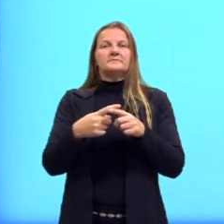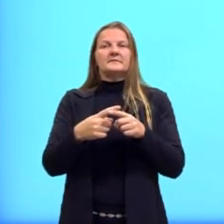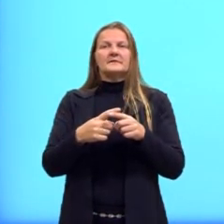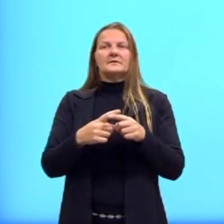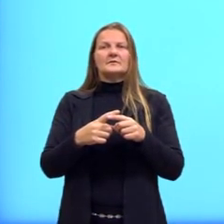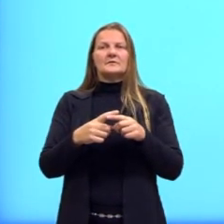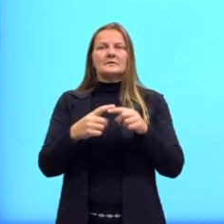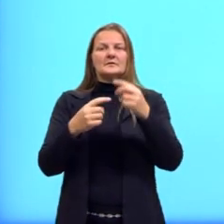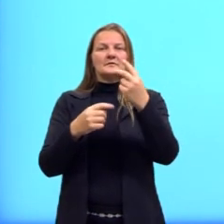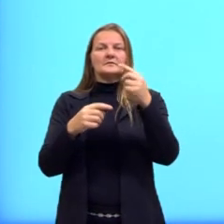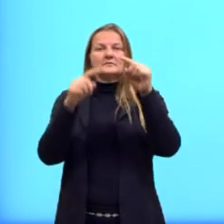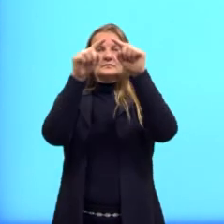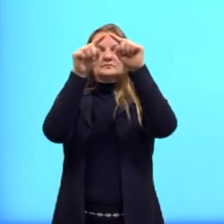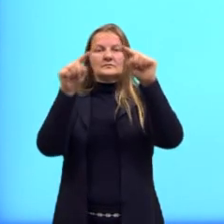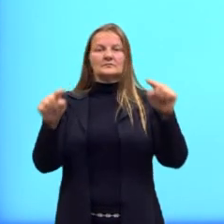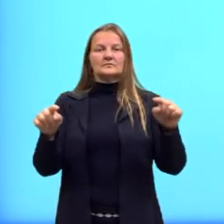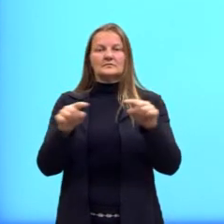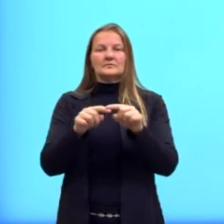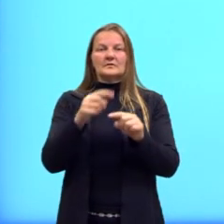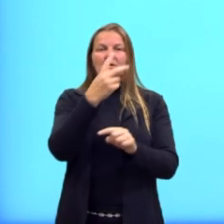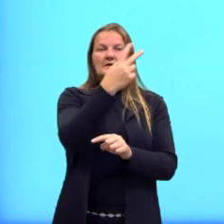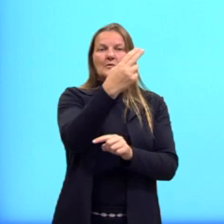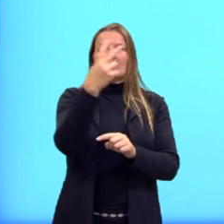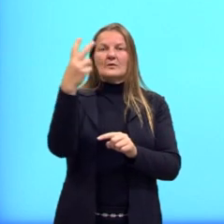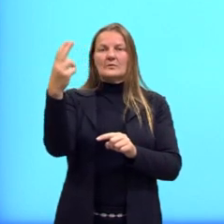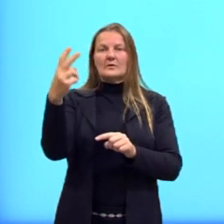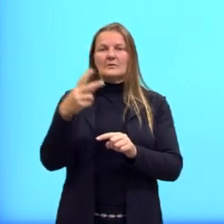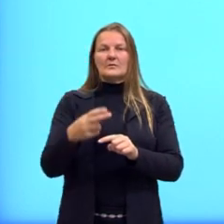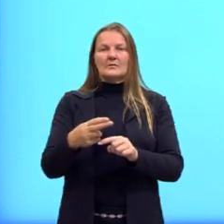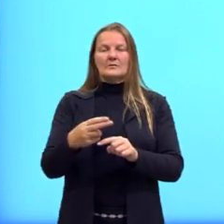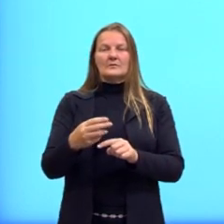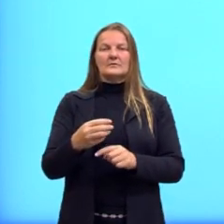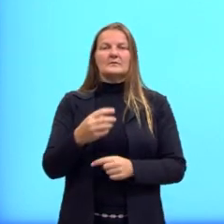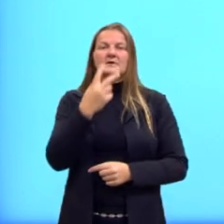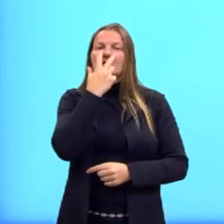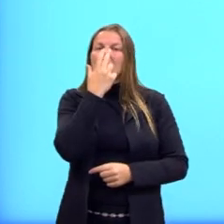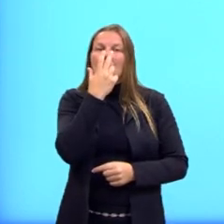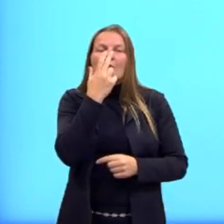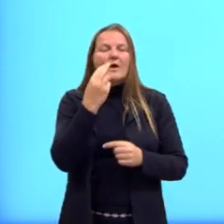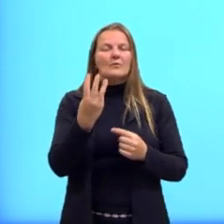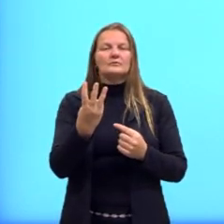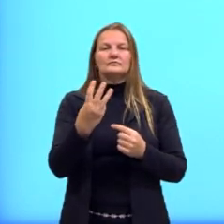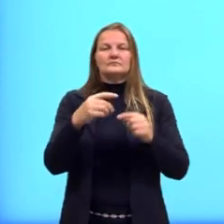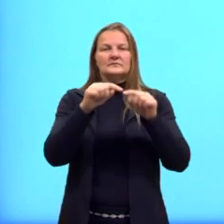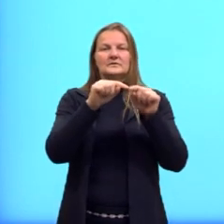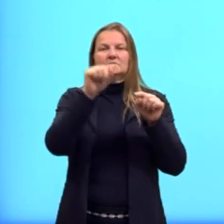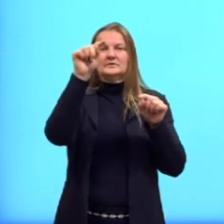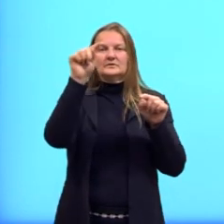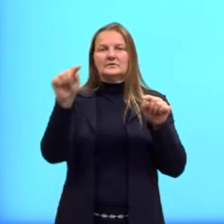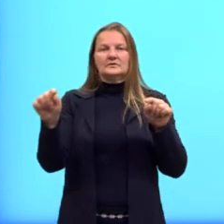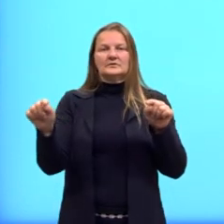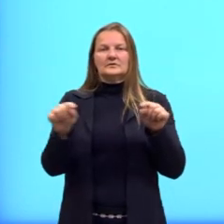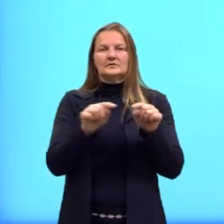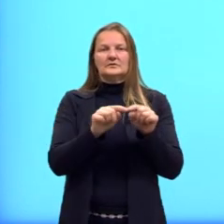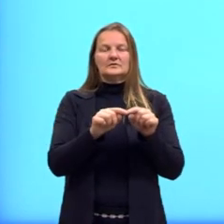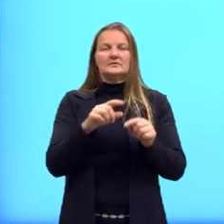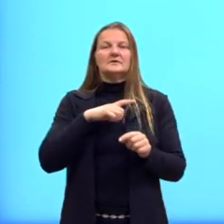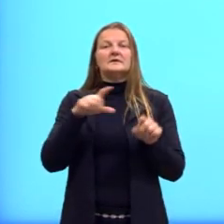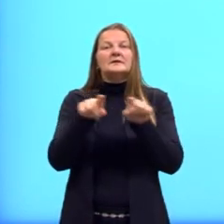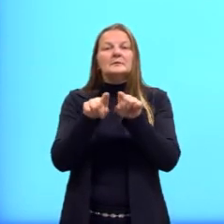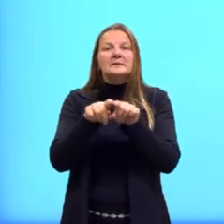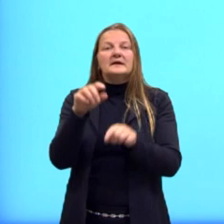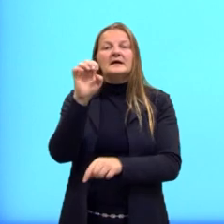equilátero e equilátero significa lados com a mesma medida e tambem equiangulo